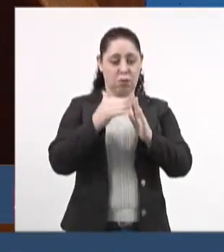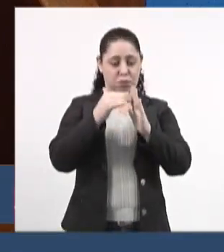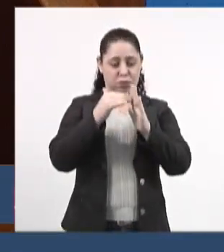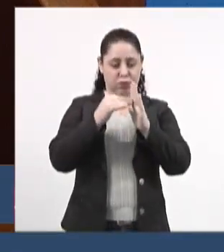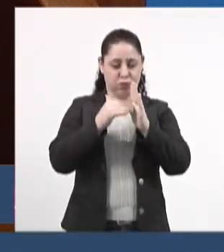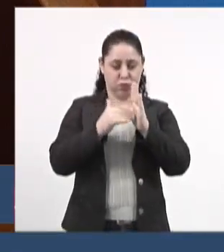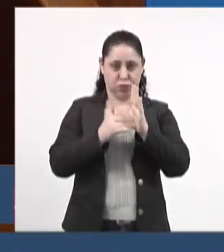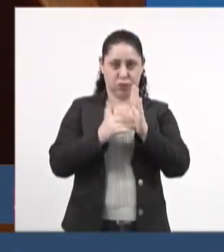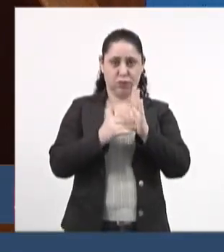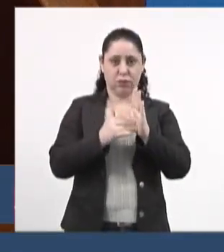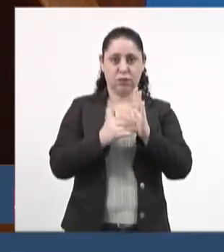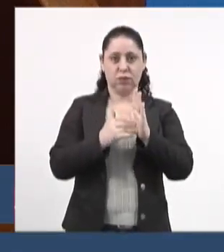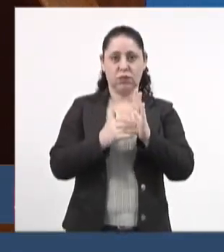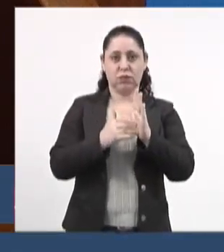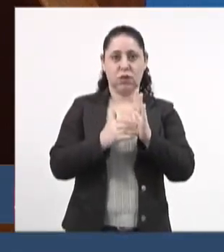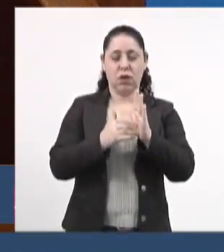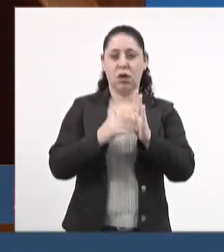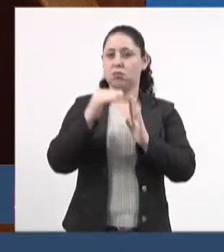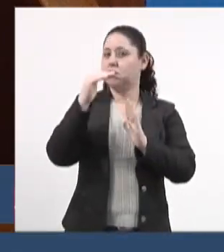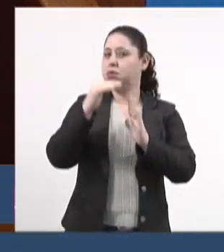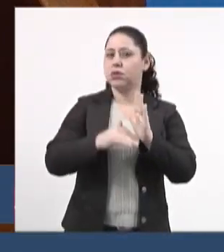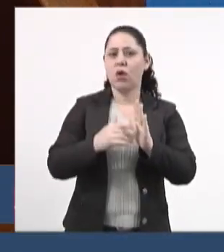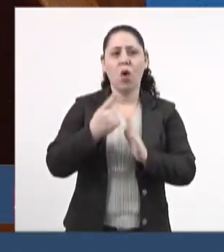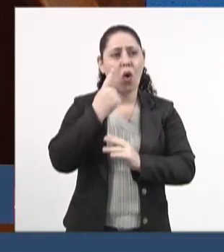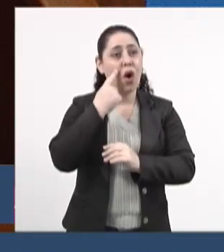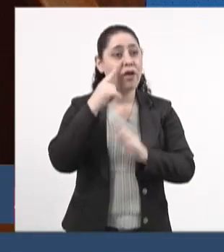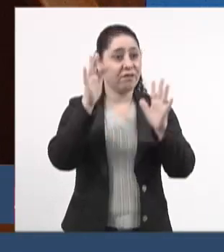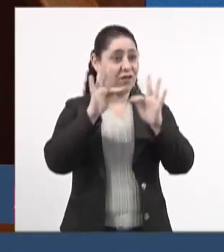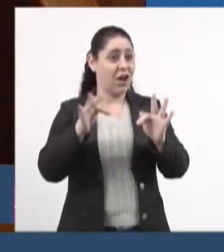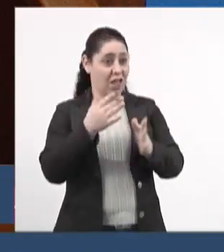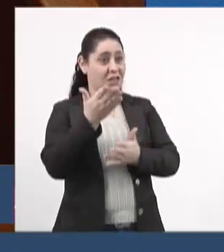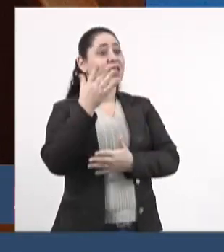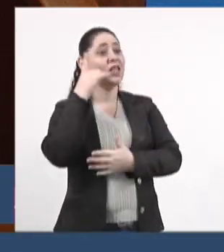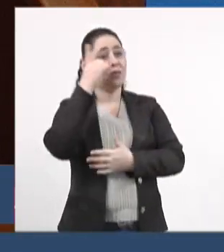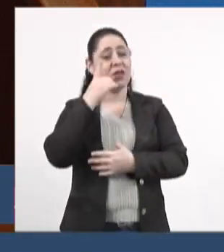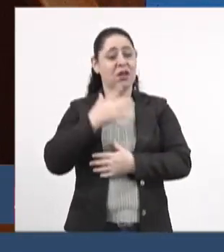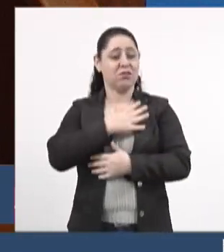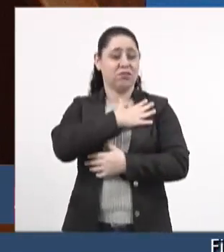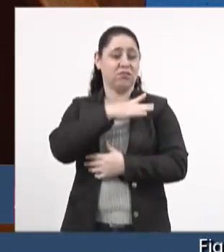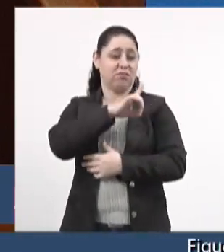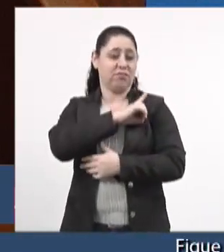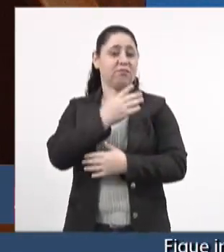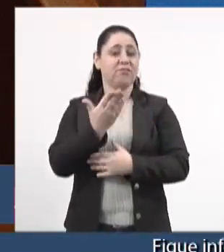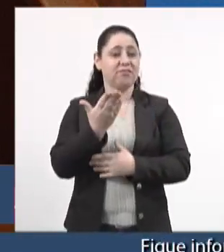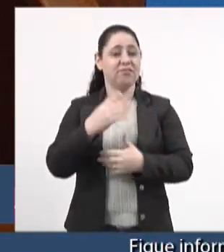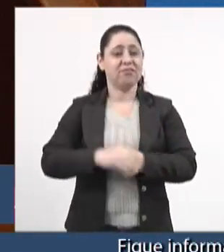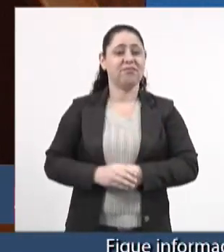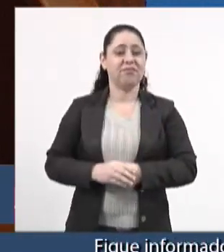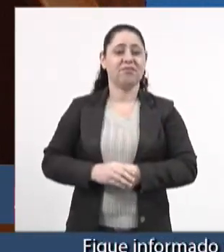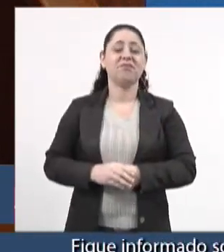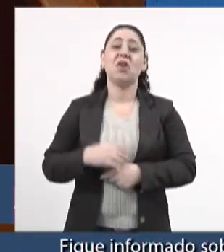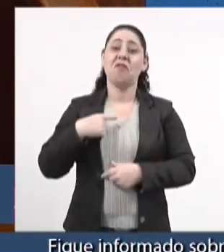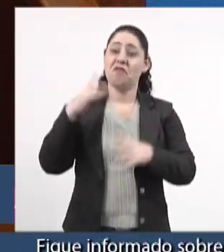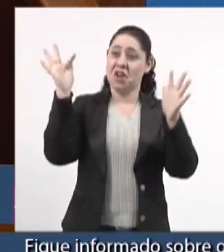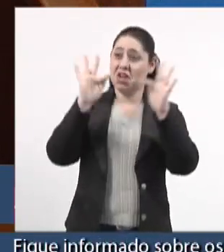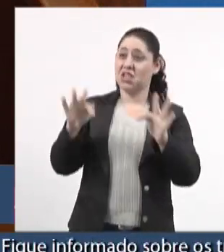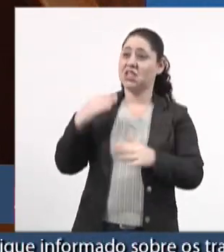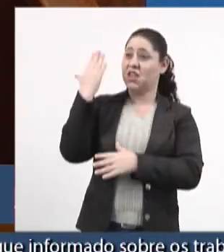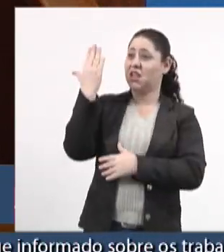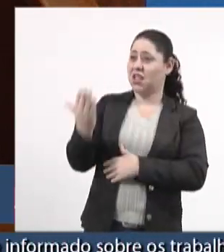caíram. Caíram, deputado. Olha a felicidade do deputado Coronel Davi. Olha a